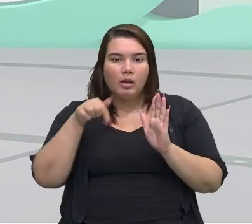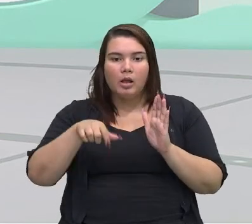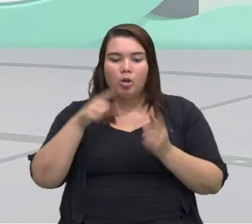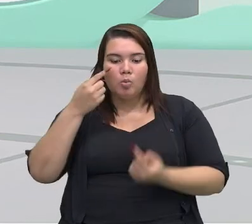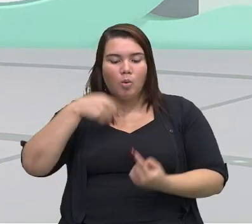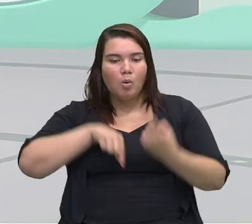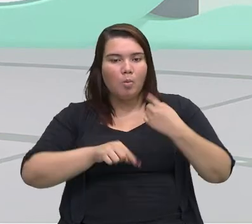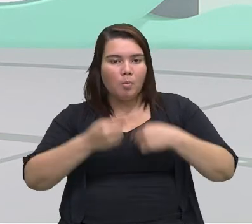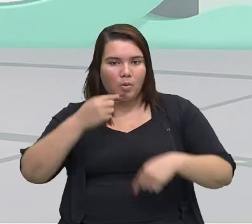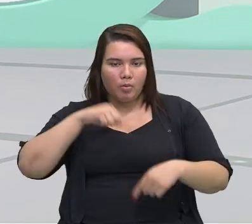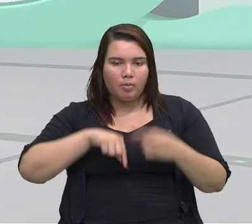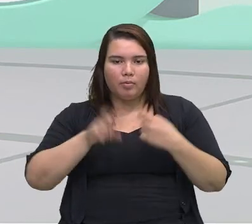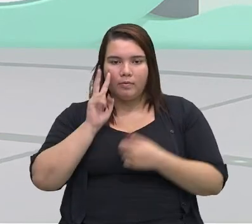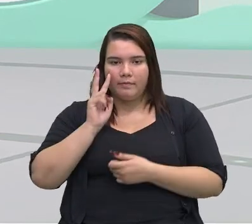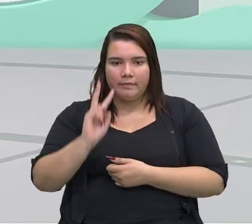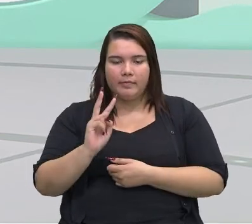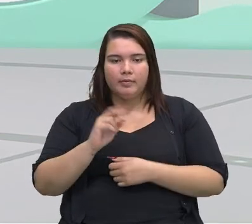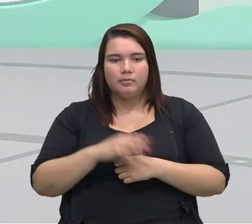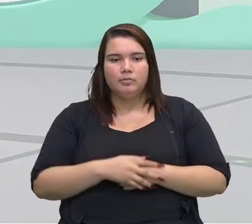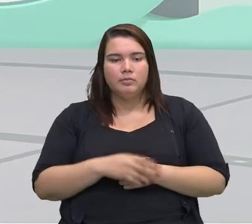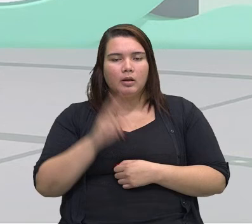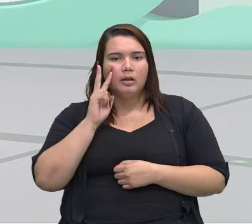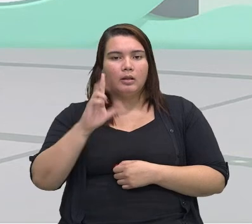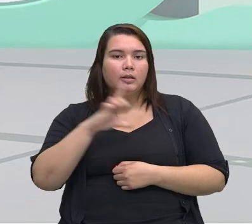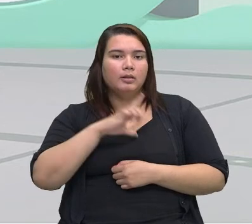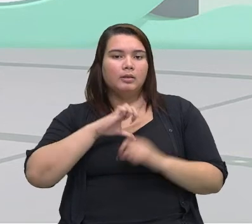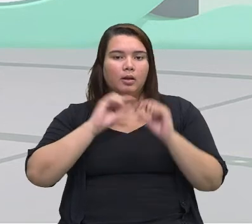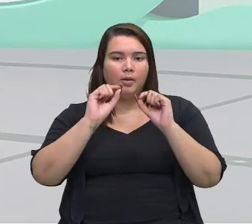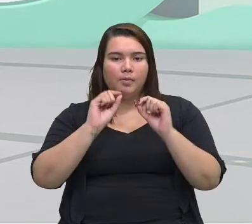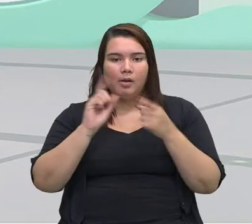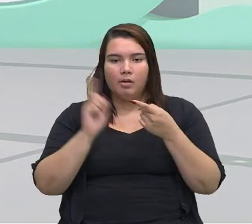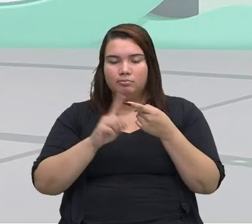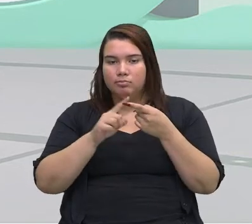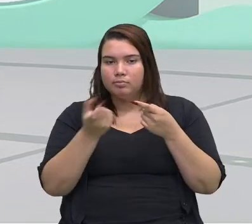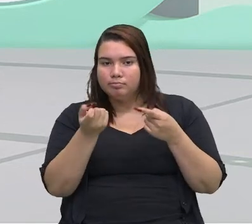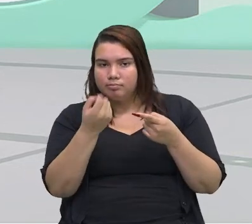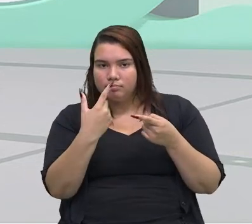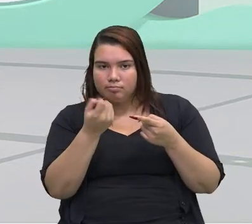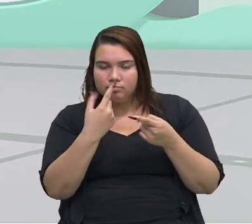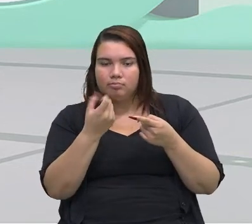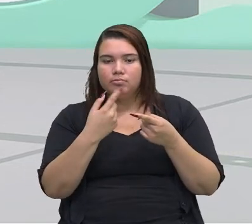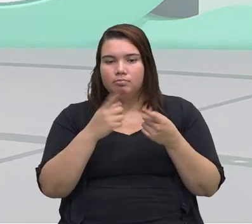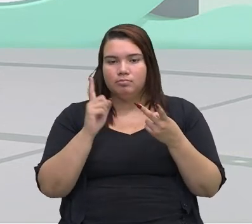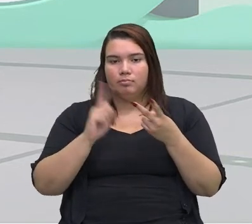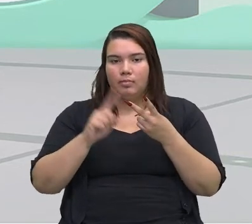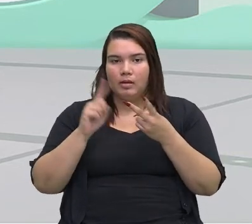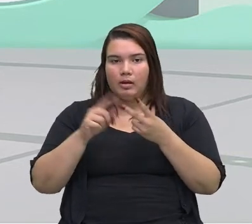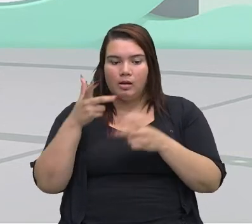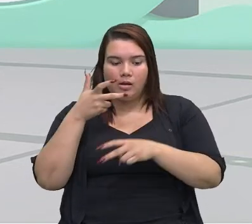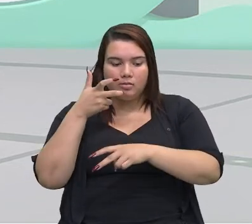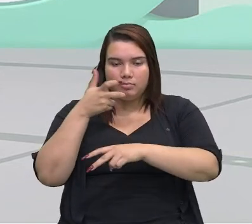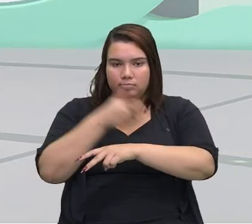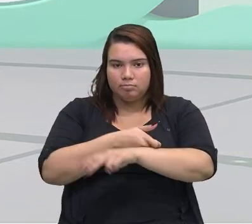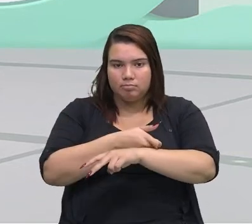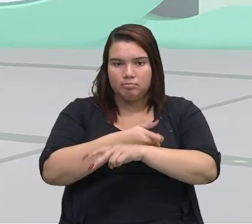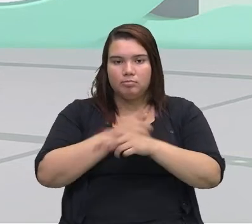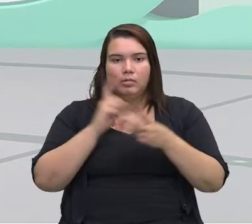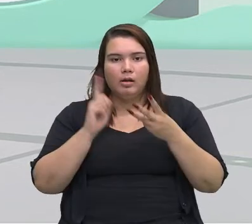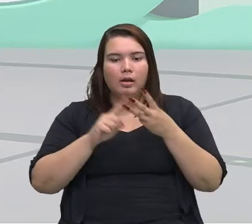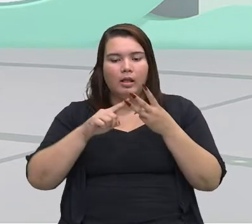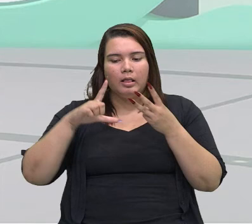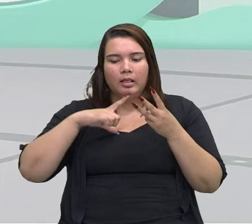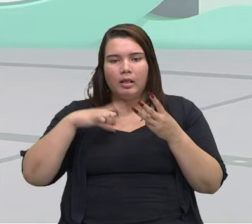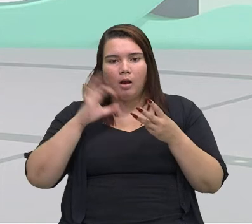hormonais, onde nós vimos alguns exemplos. Você pode observar lá a pílula anticoncepcional, o contraceptivo injetável, o